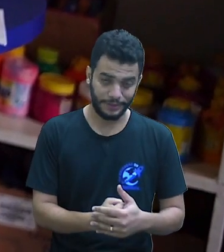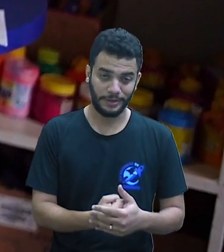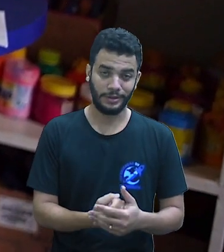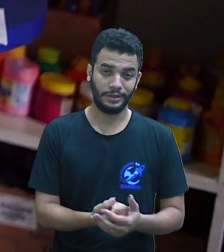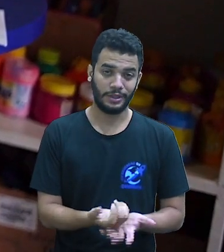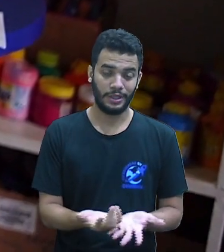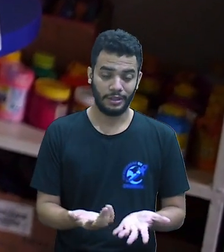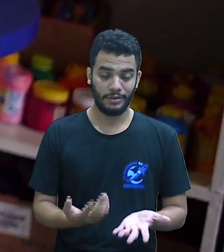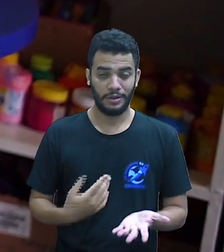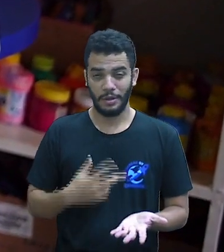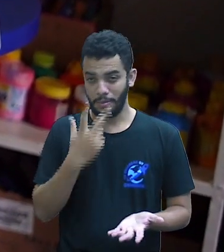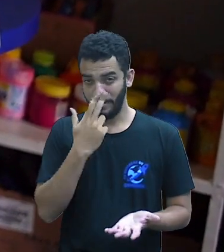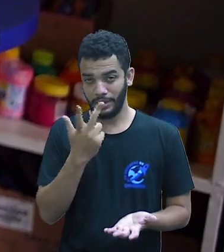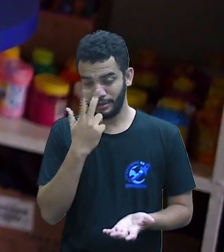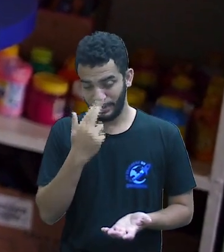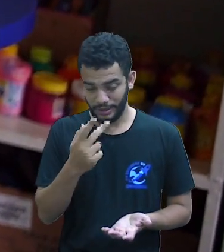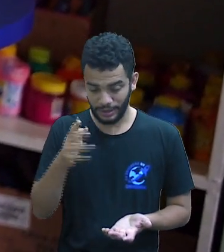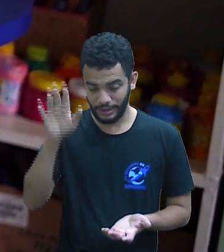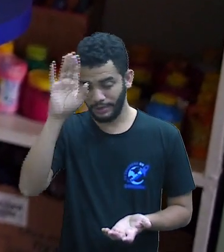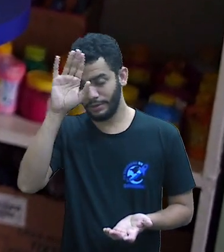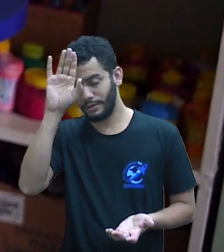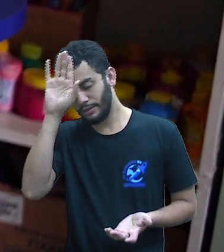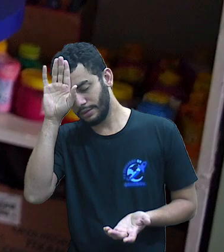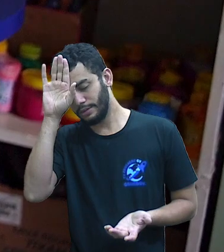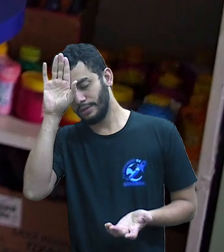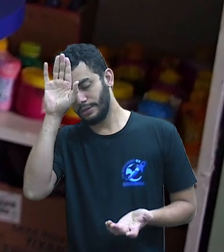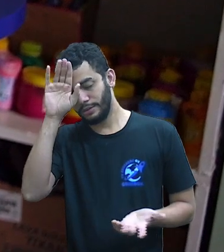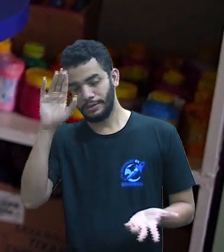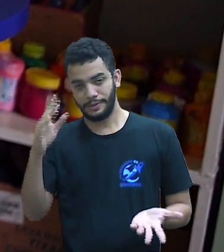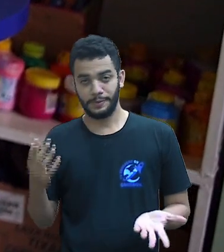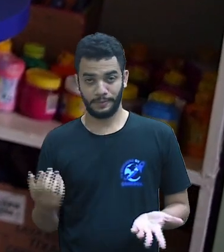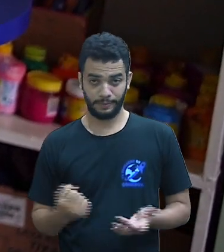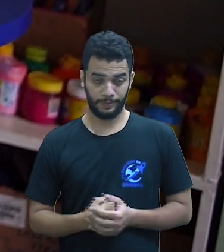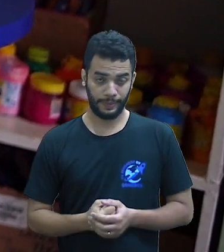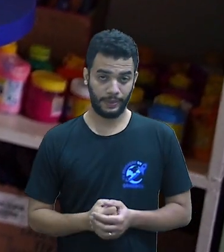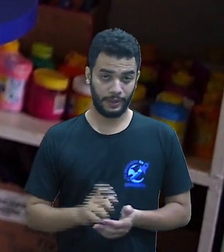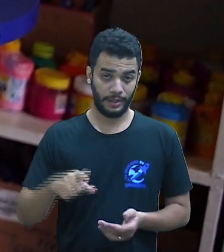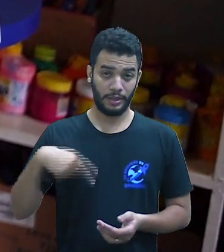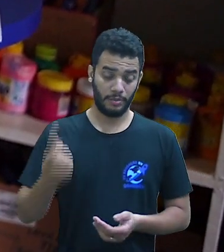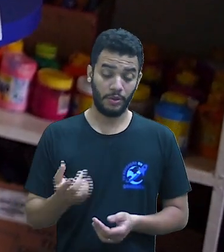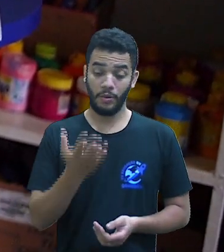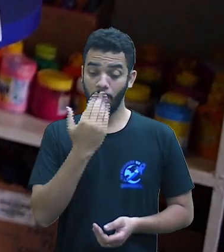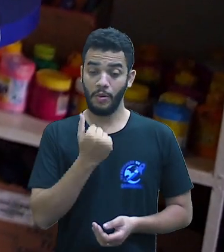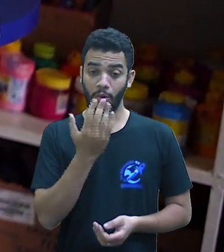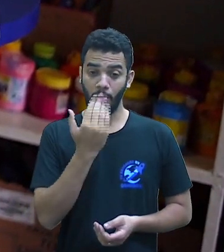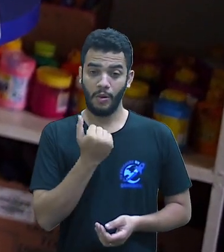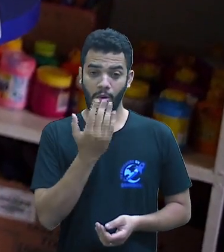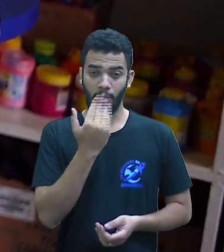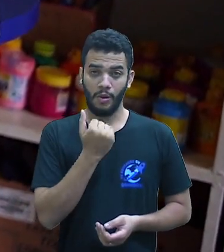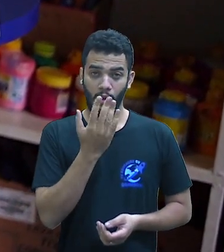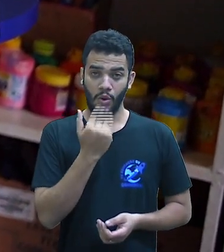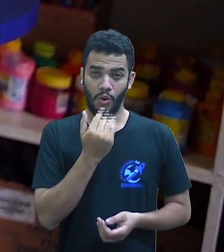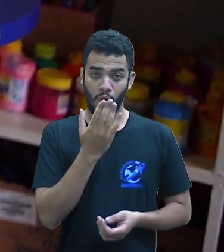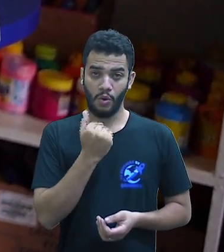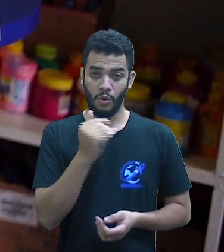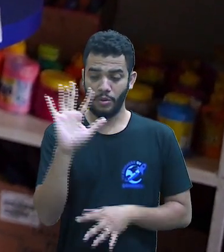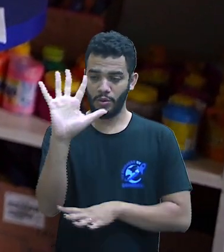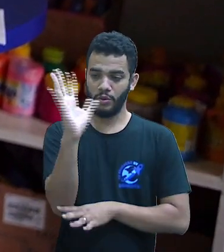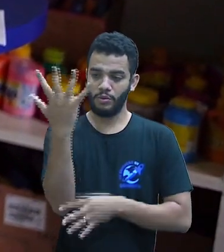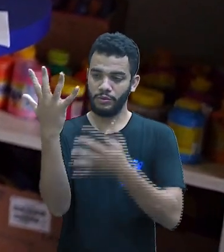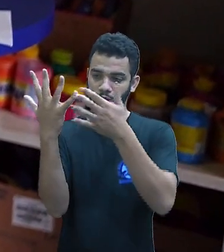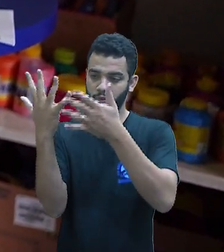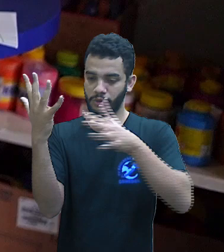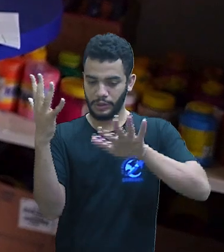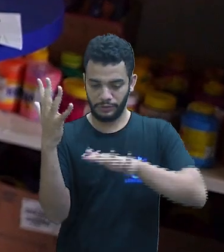E ela escondeu de uma folha. Ela comeu uma folha e ficou pequenininha. Depois, quando ela